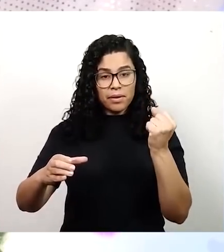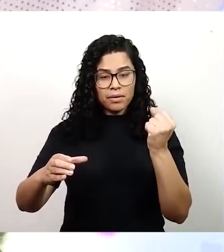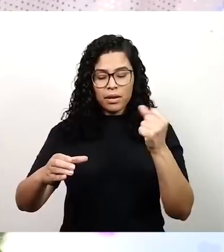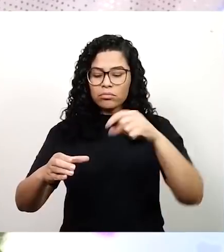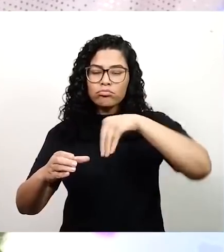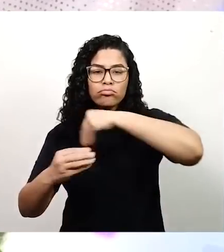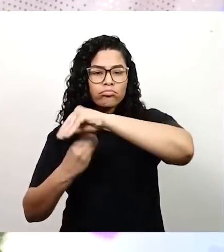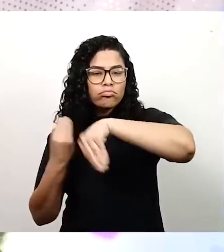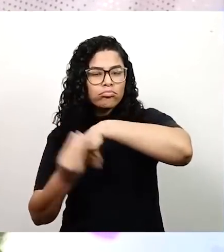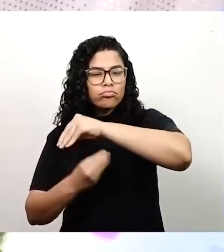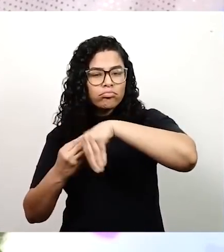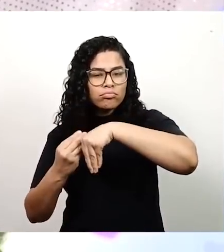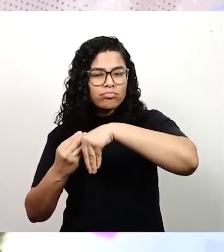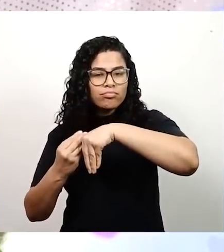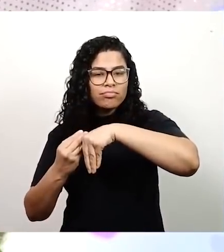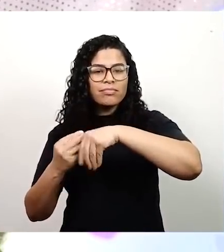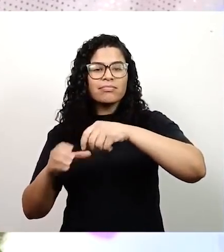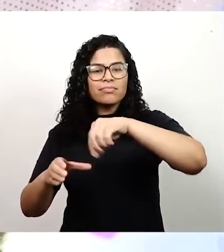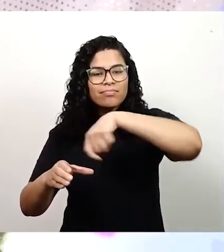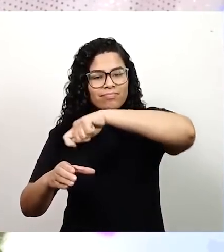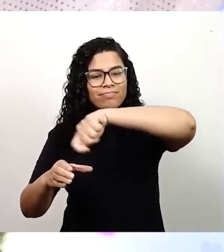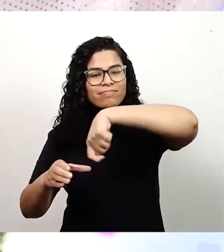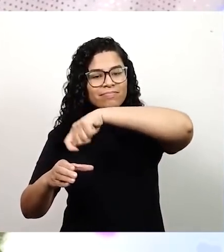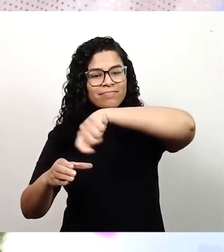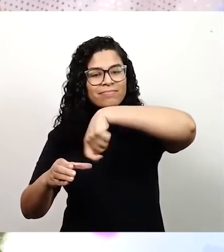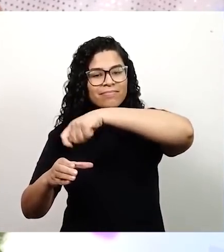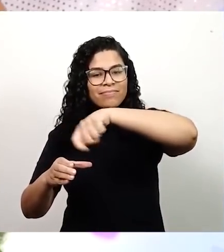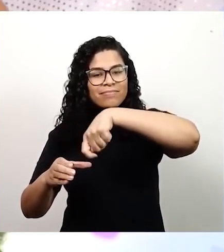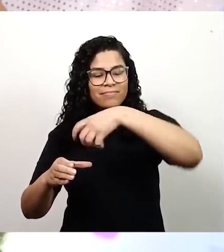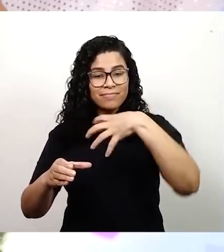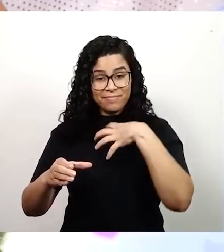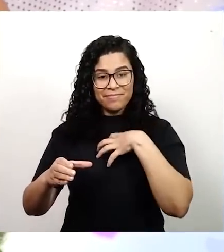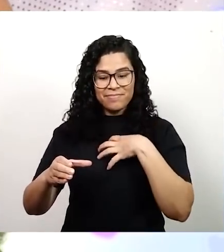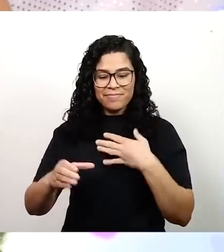de água e um pouquinho de cola